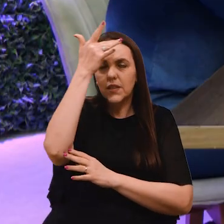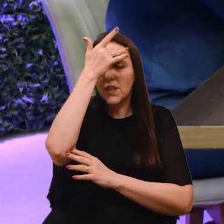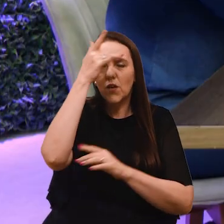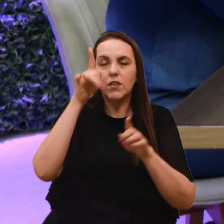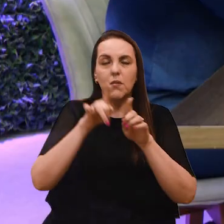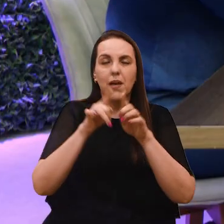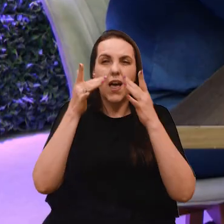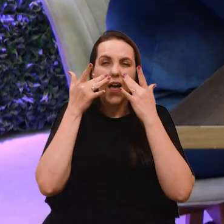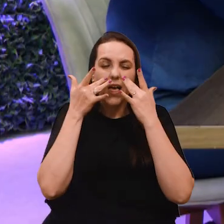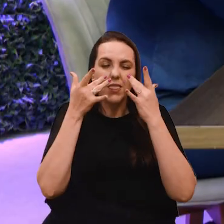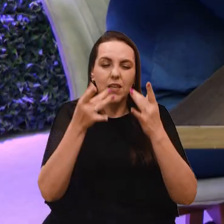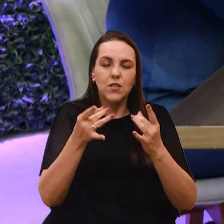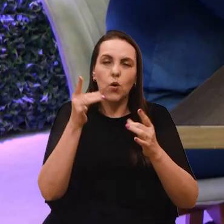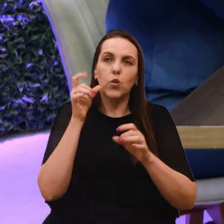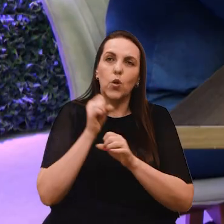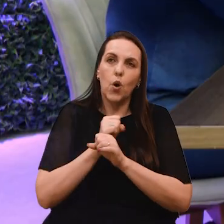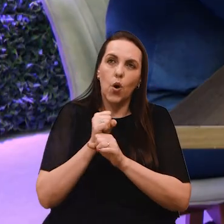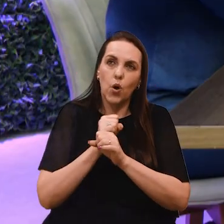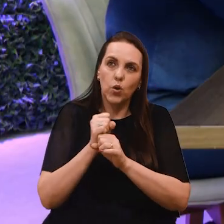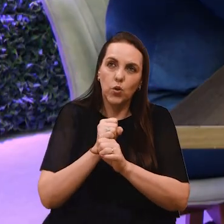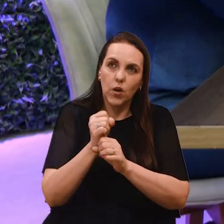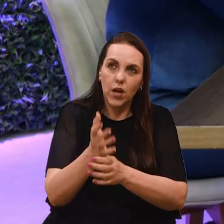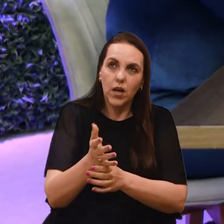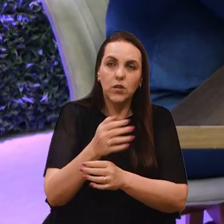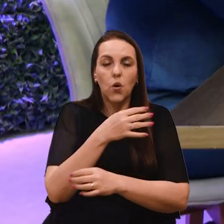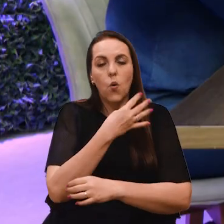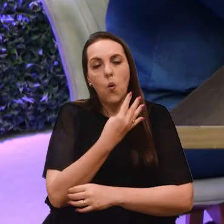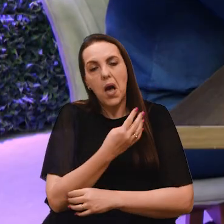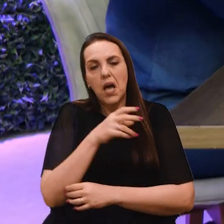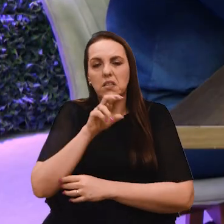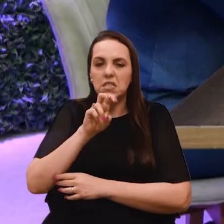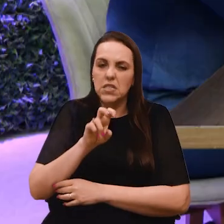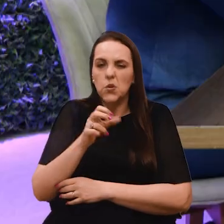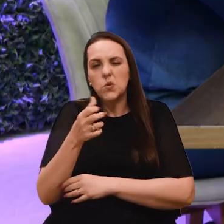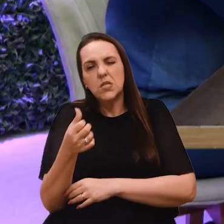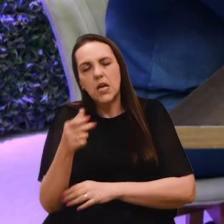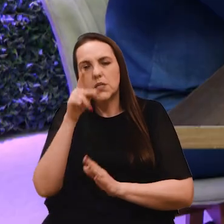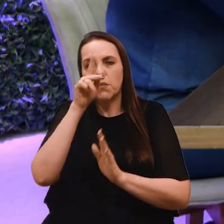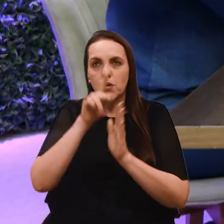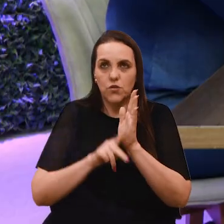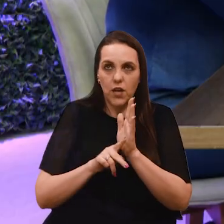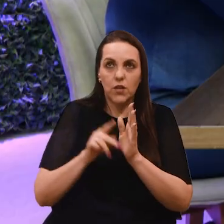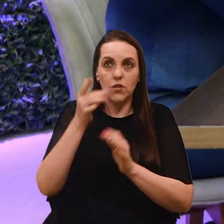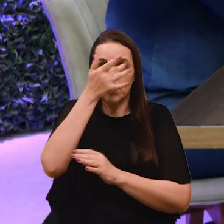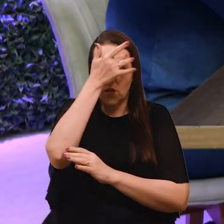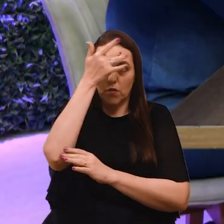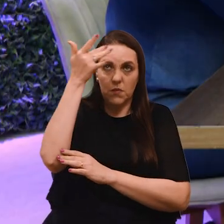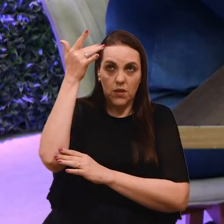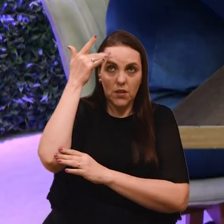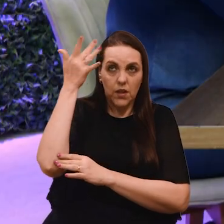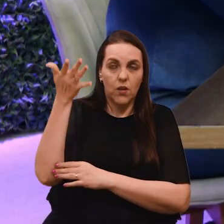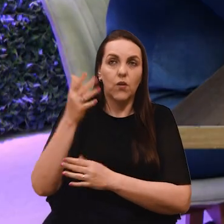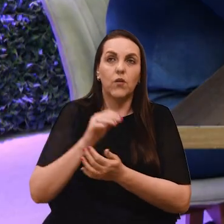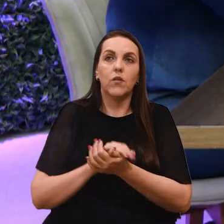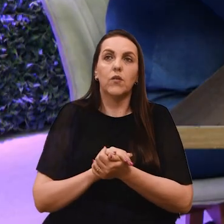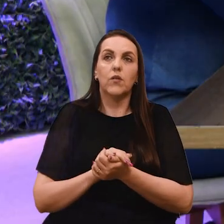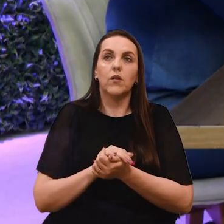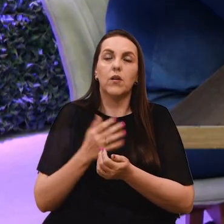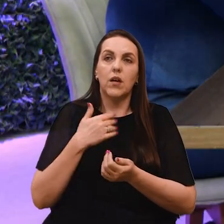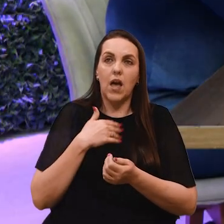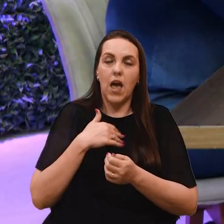atenção todo ano. Tem 4, 5, 6 projetos falando da saúde mental. Ou essa questão também